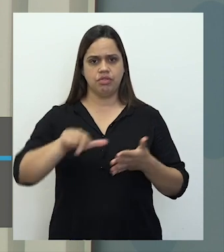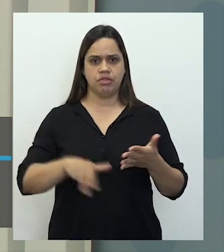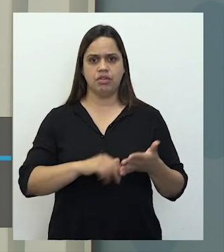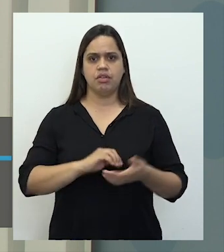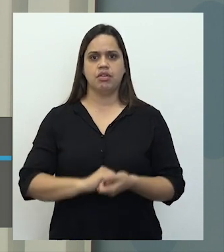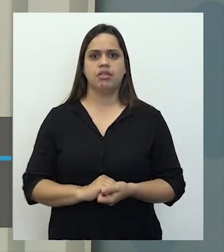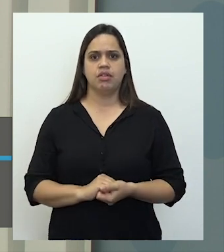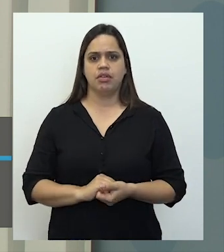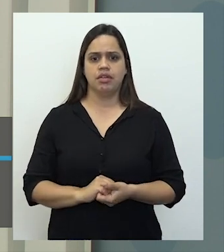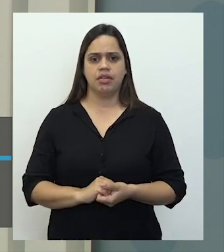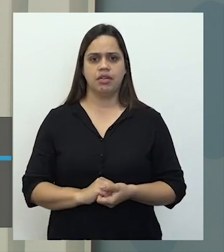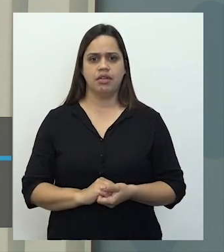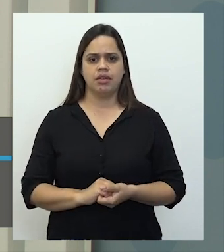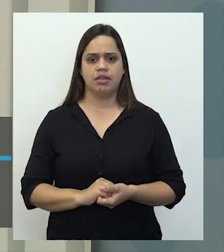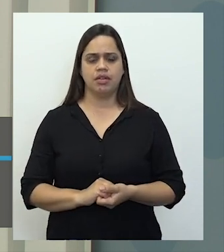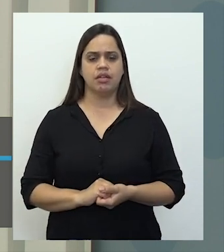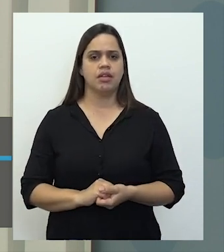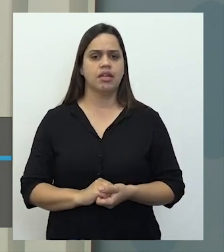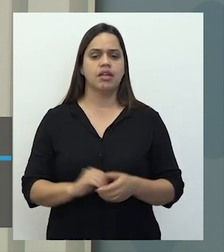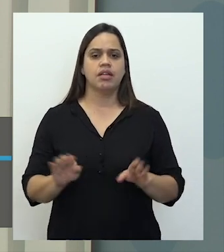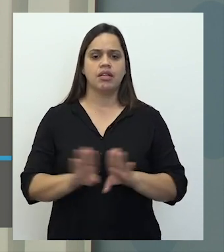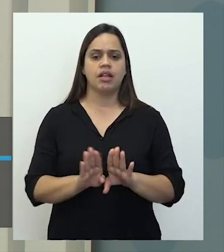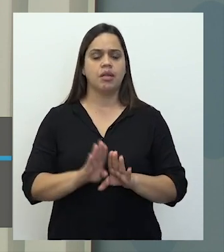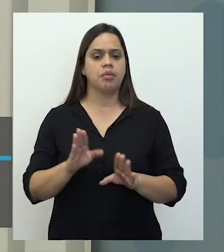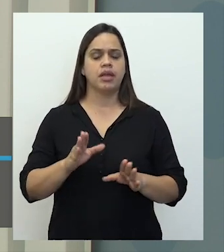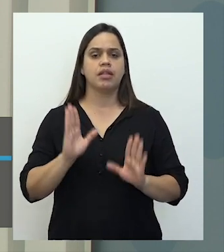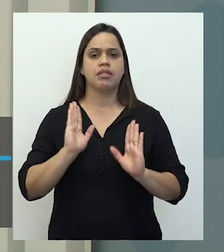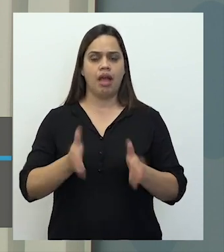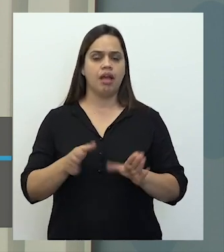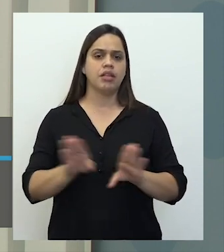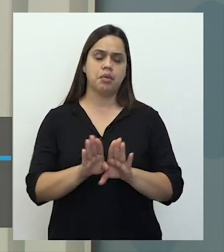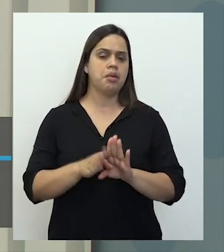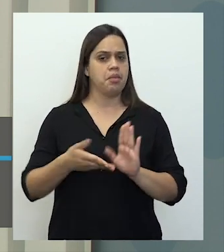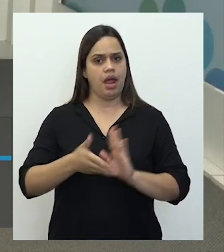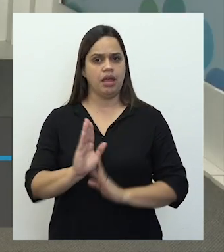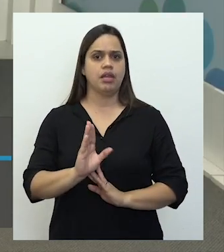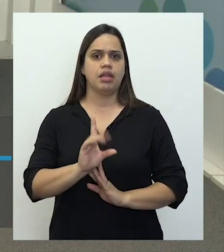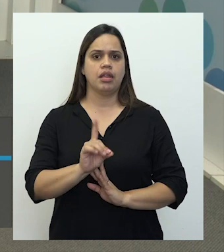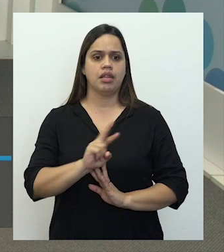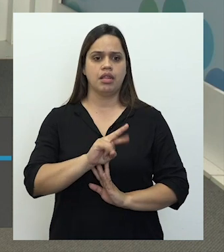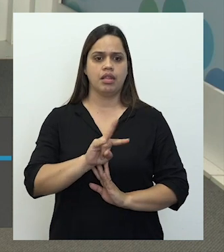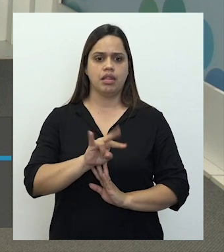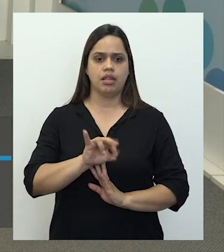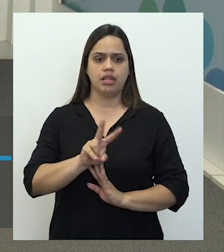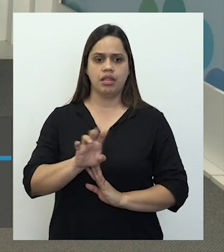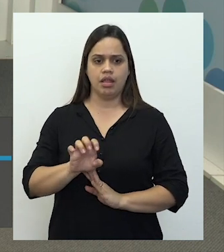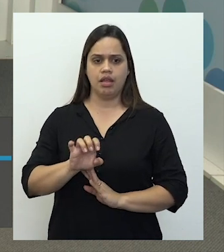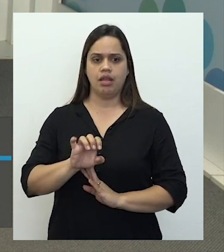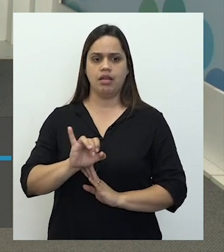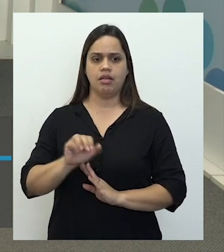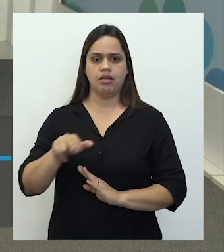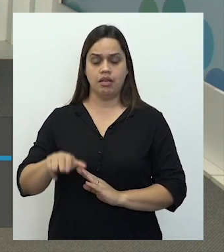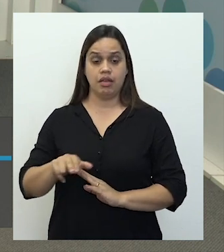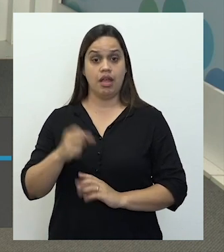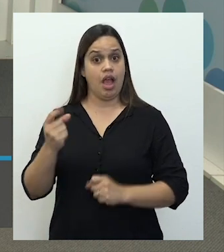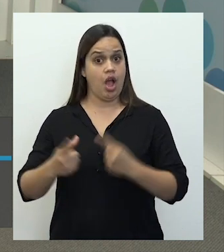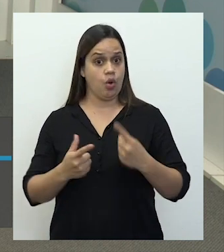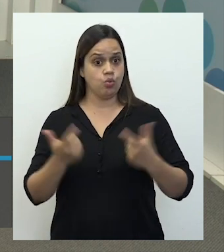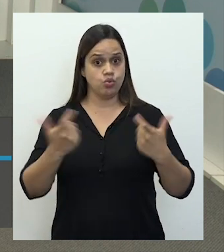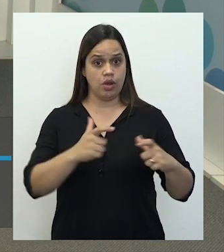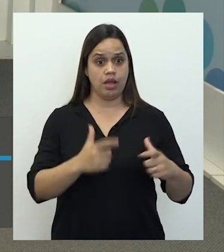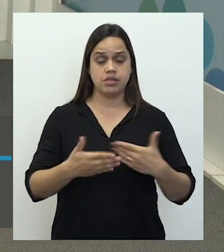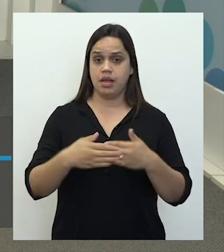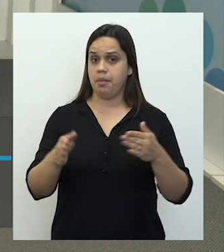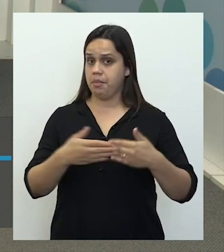sim, a professora Glenda diz, né, que dá para sair também, né, drive-in. Agora, né, recentemente, cinemas alguns já estão abertos,